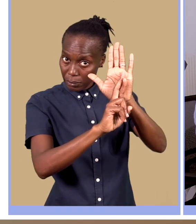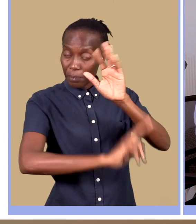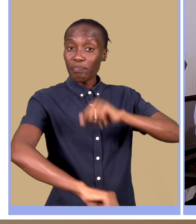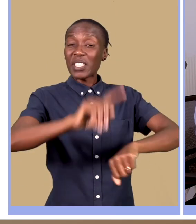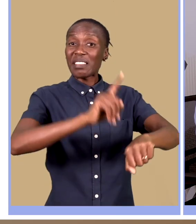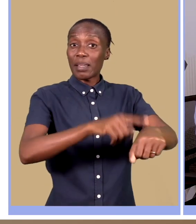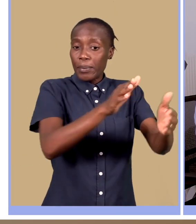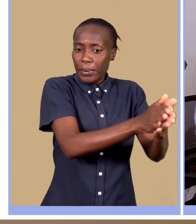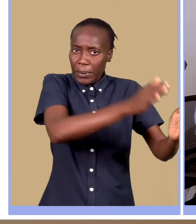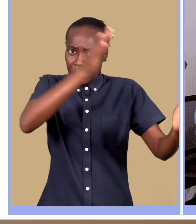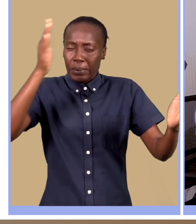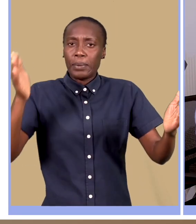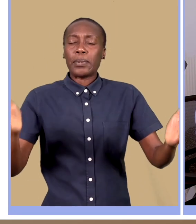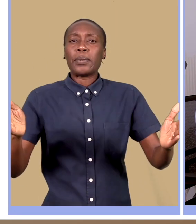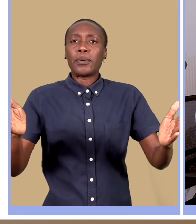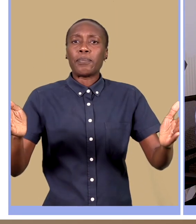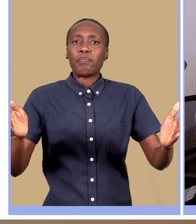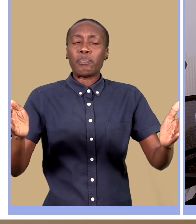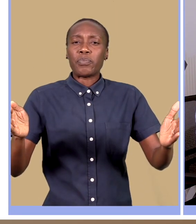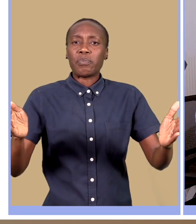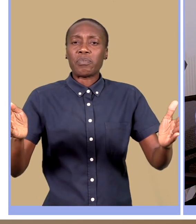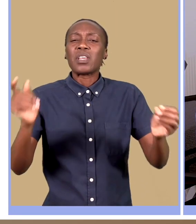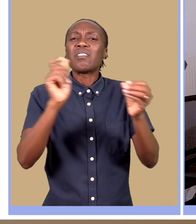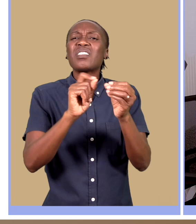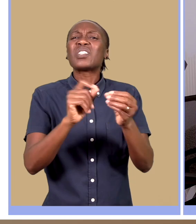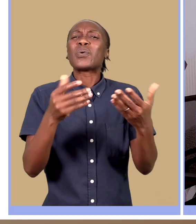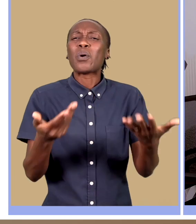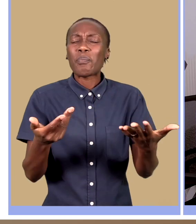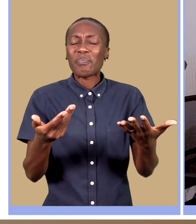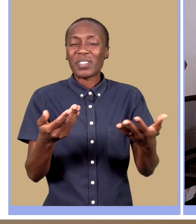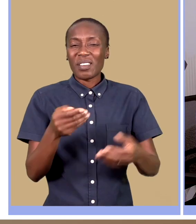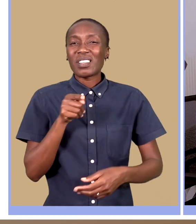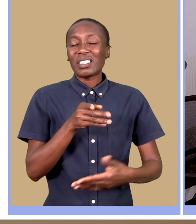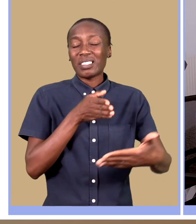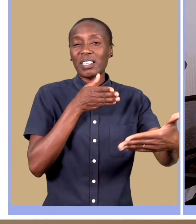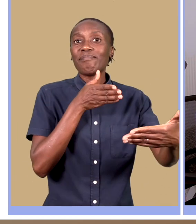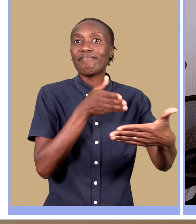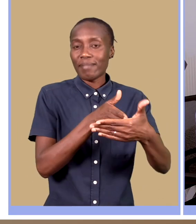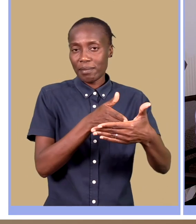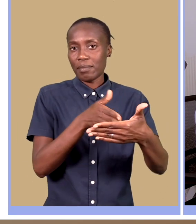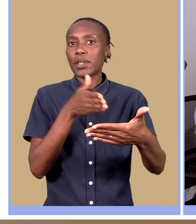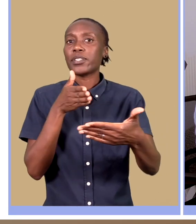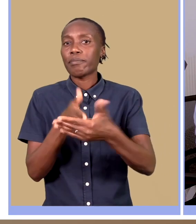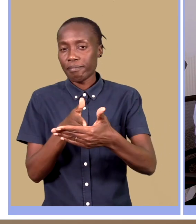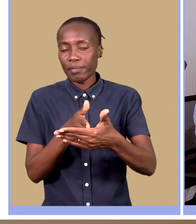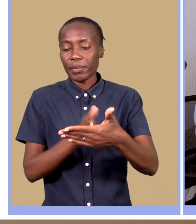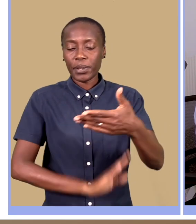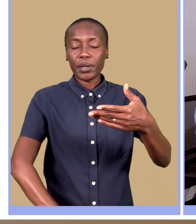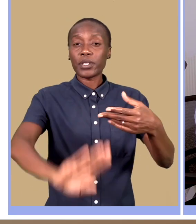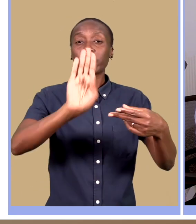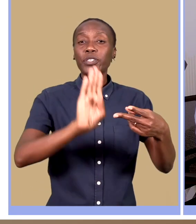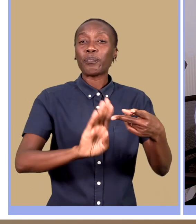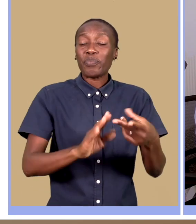periodicidade regular, pontual. E isso é uma grande deficiência, porque nós,